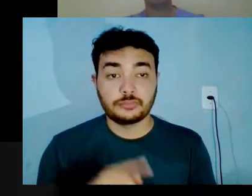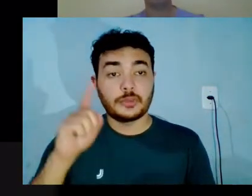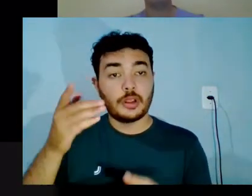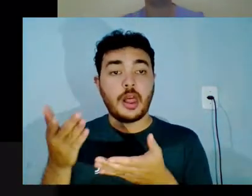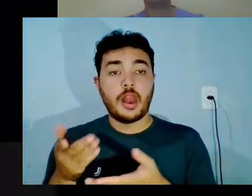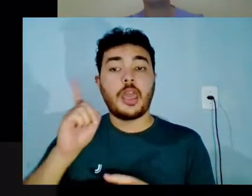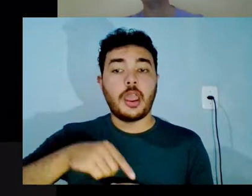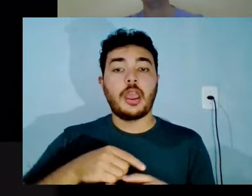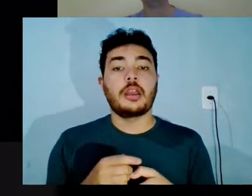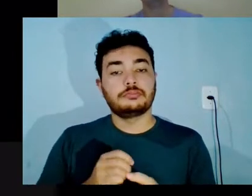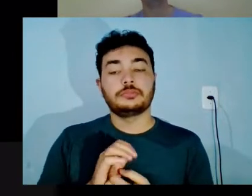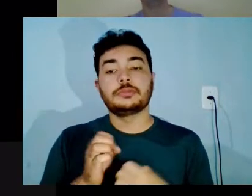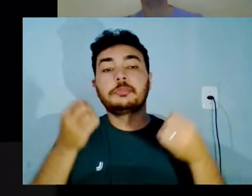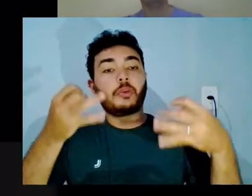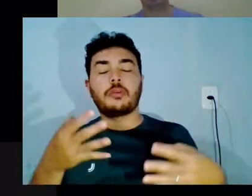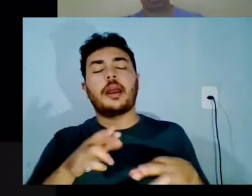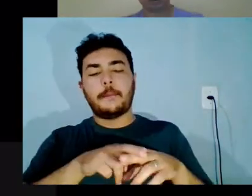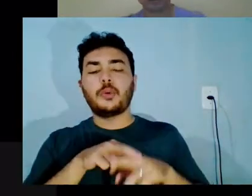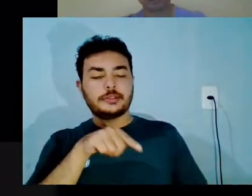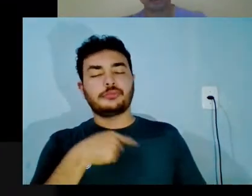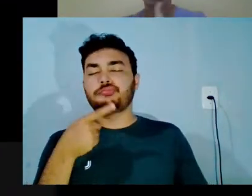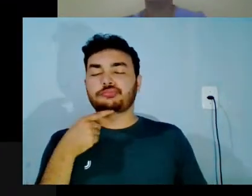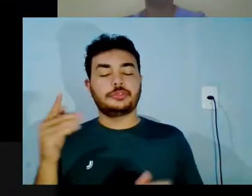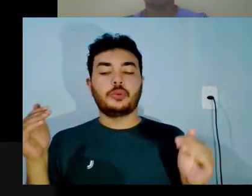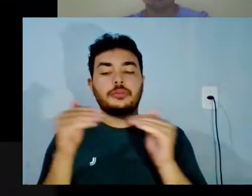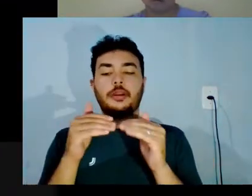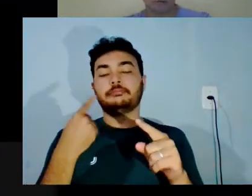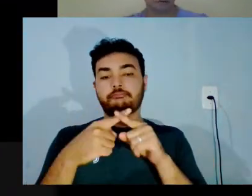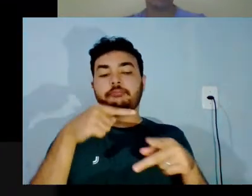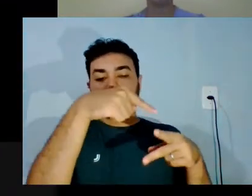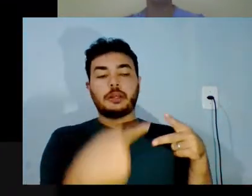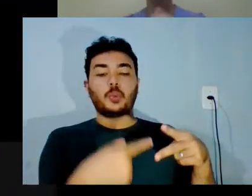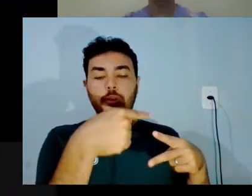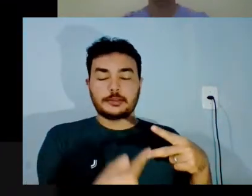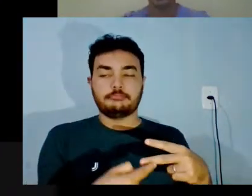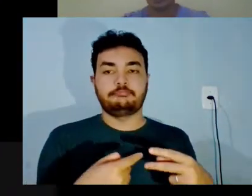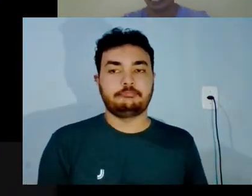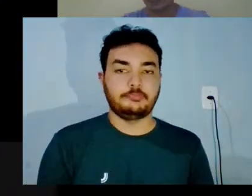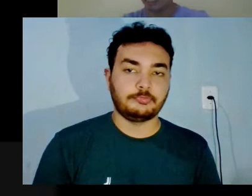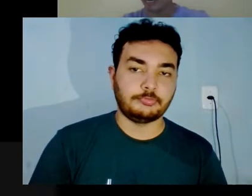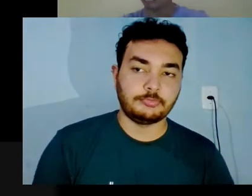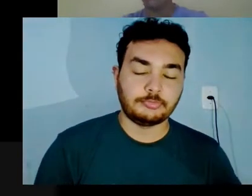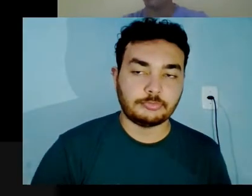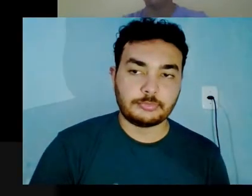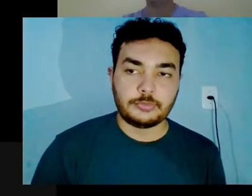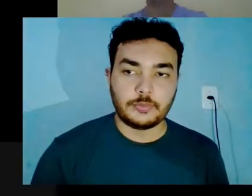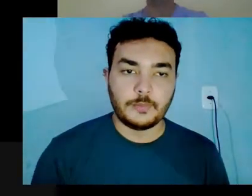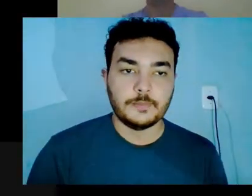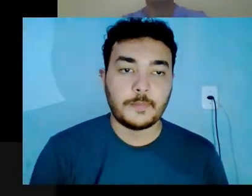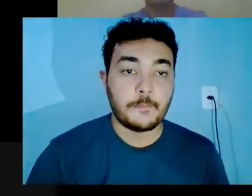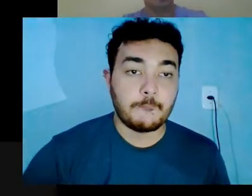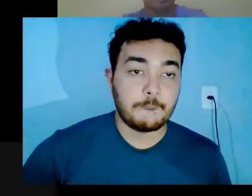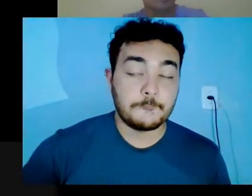em relação ao fato de não conseguir chegar num valor exato ou num valor muito próximo. E aí, baseado também nos